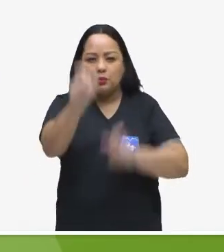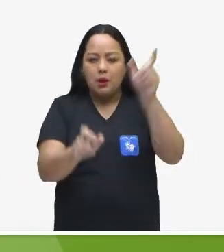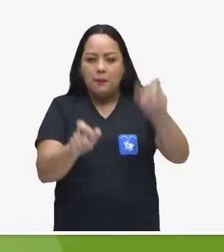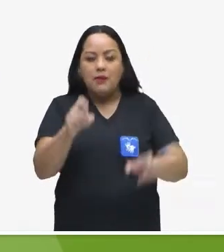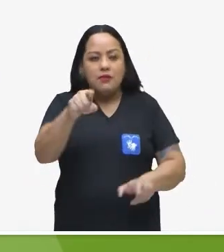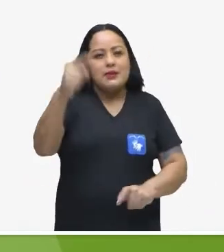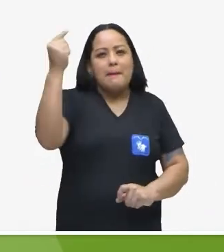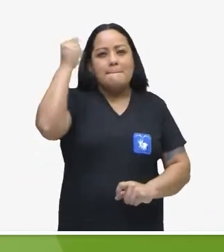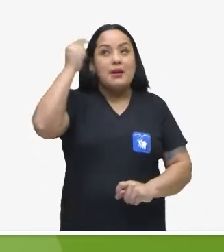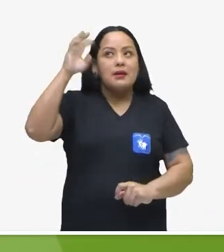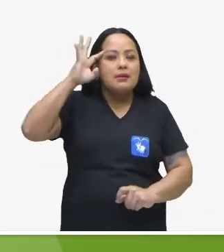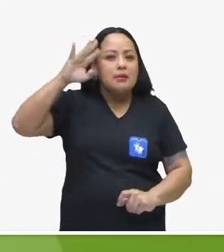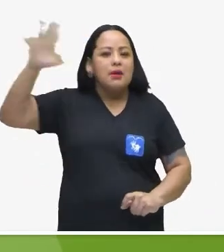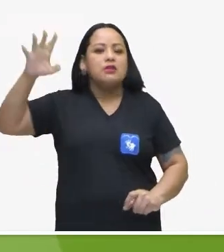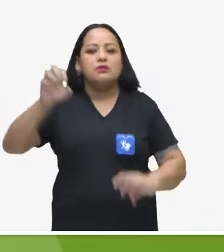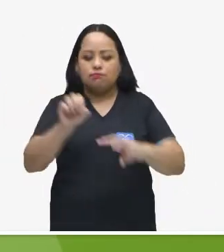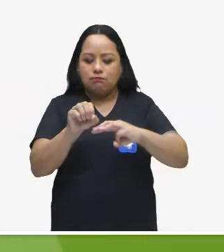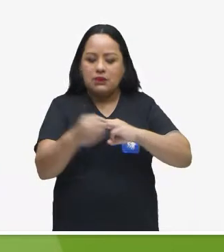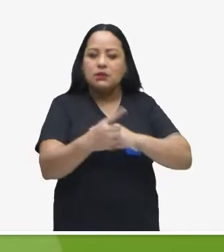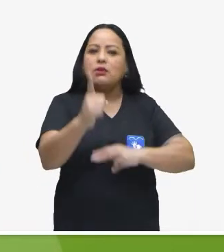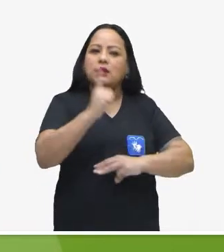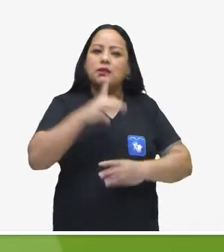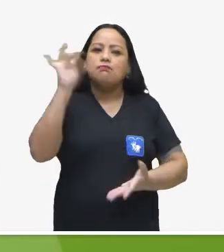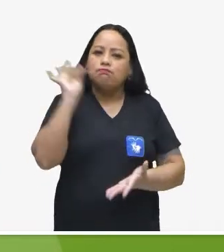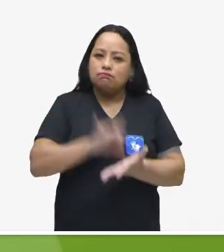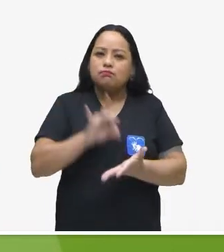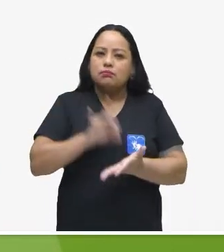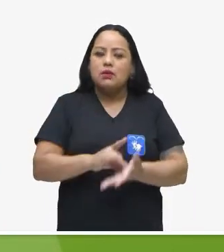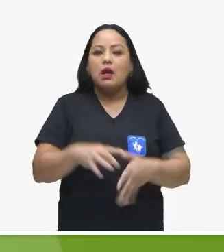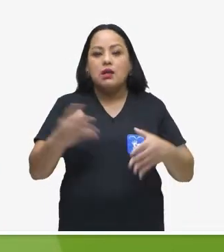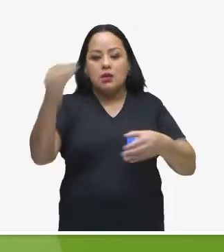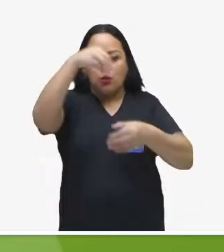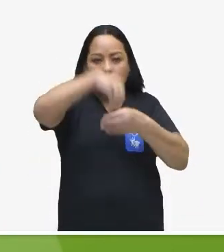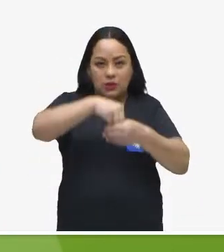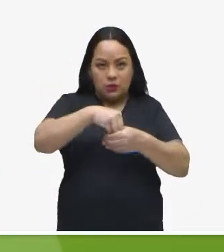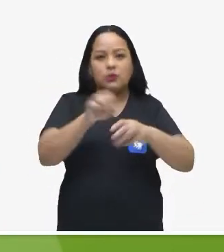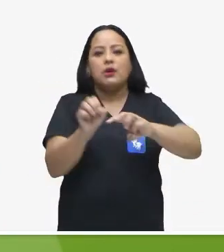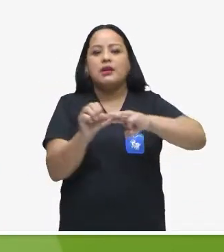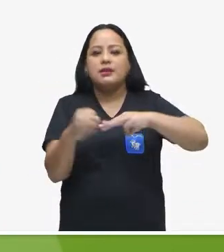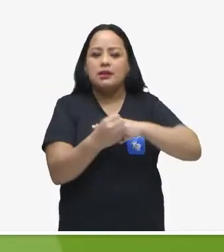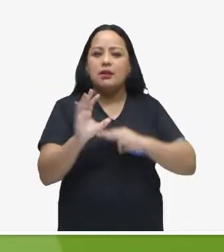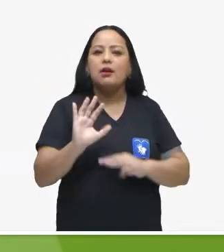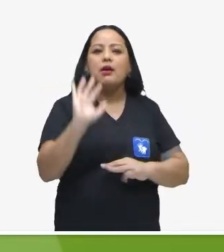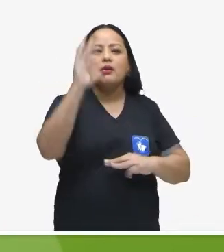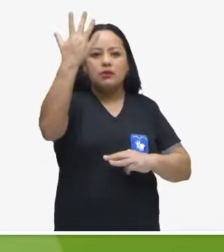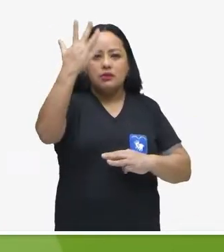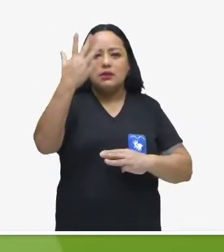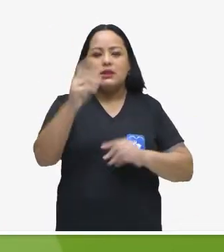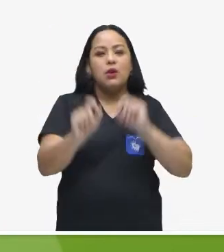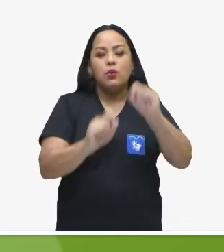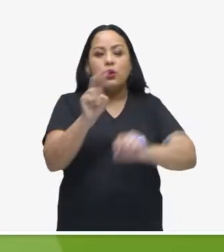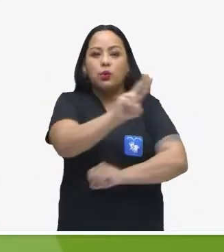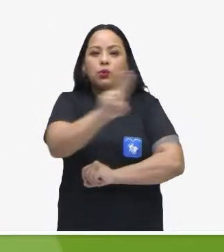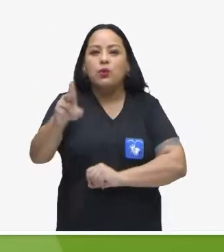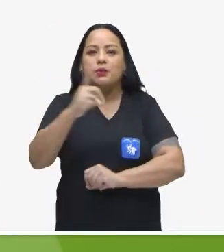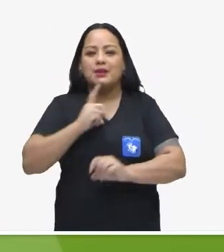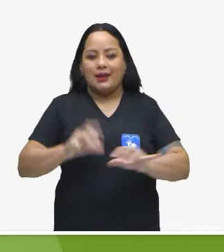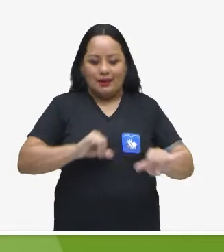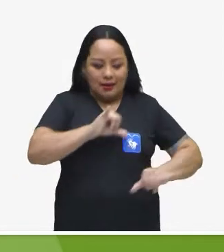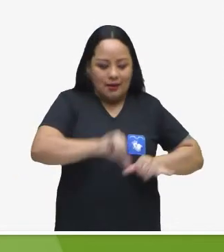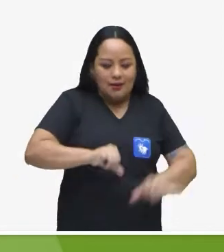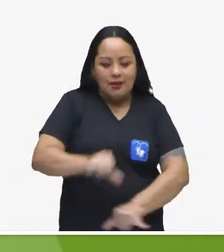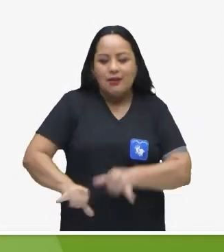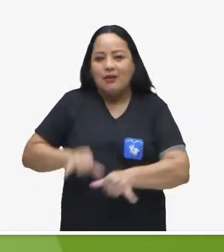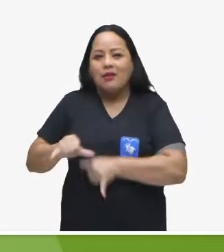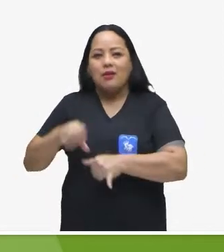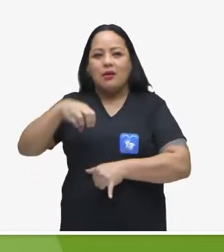pensar e imaginar têm células, tá ok? Então, dentro dessas células acontece o que a gente chama de metabolismo, que